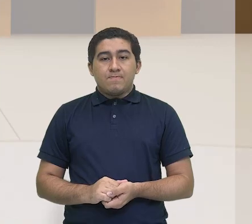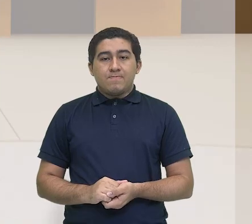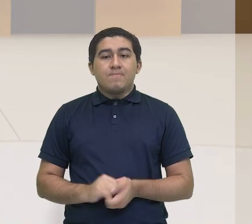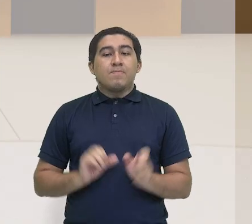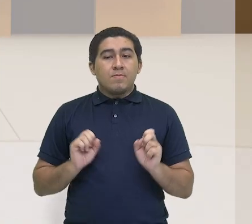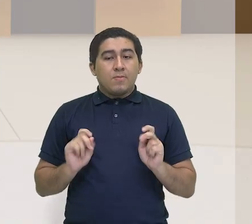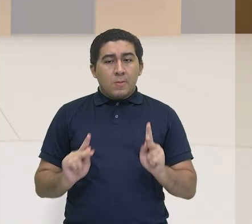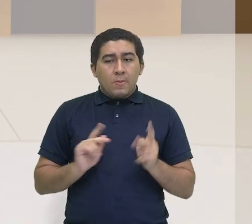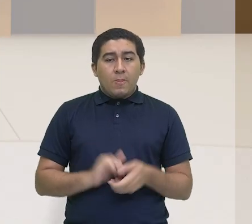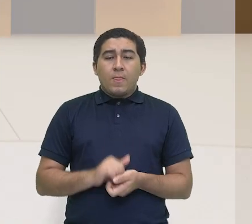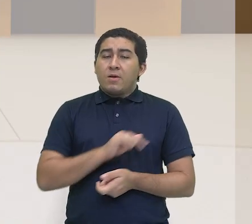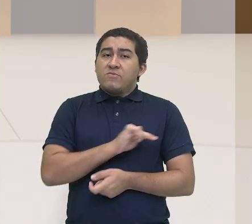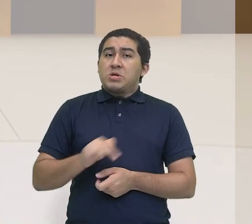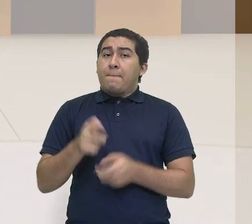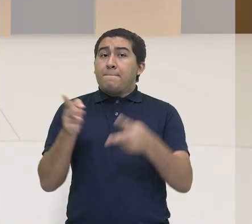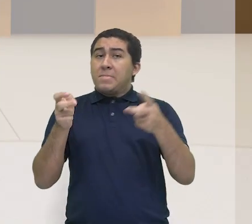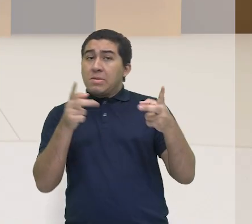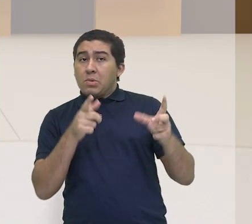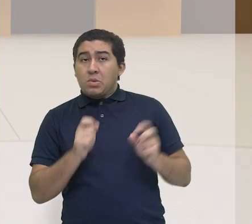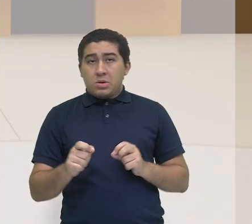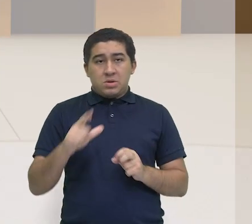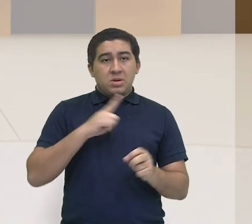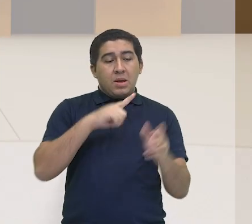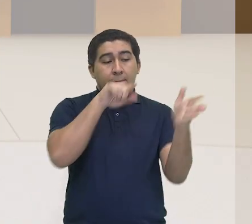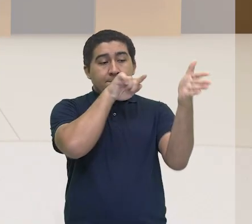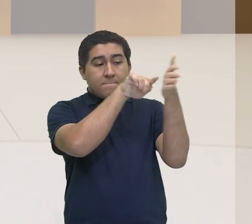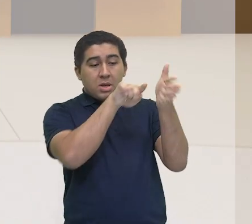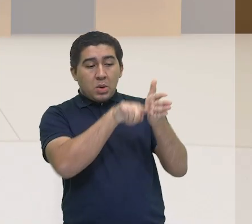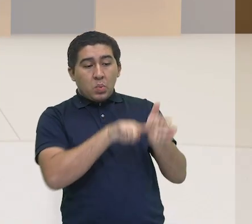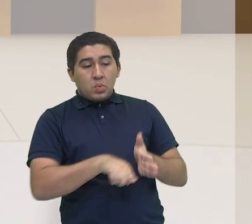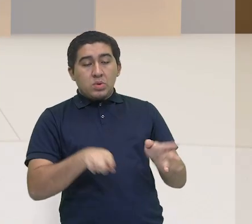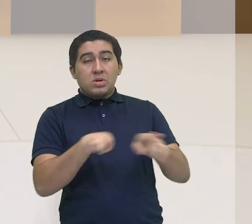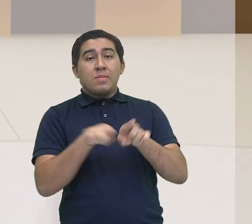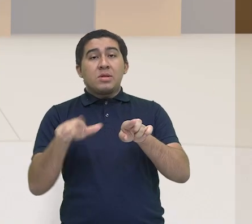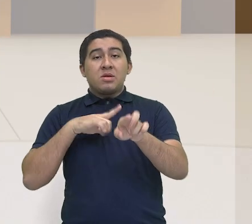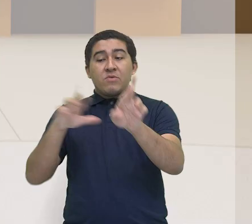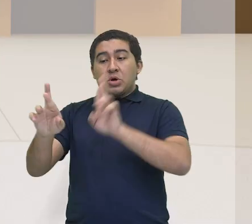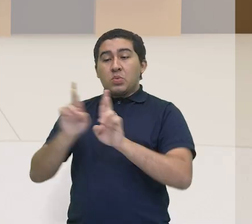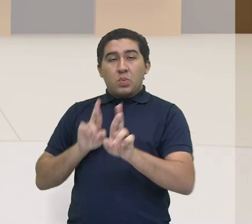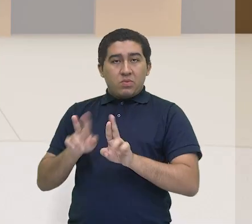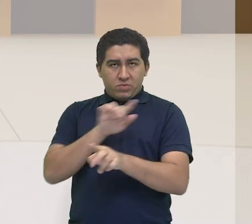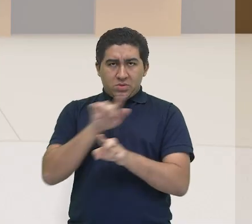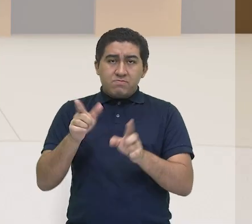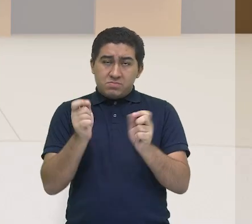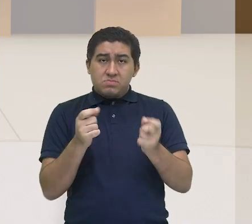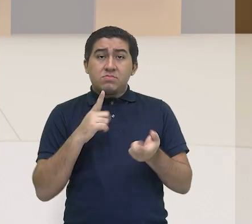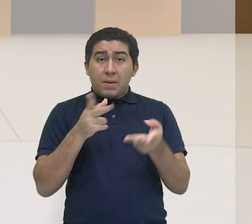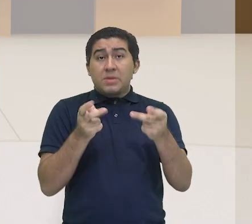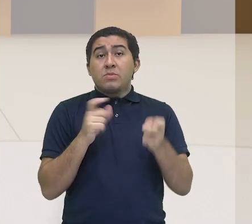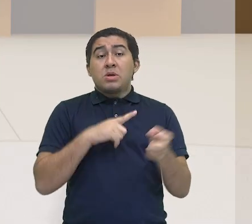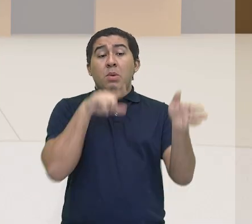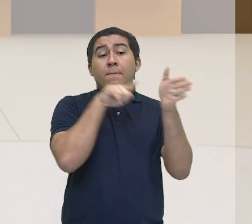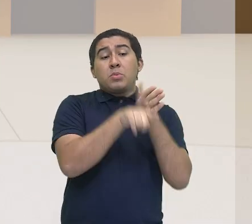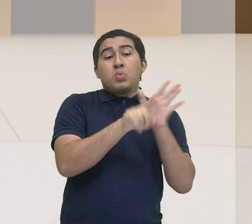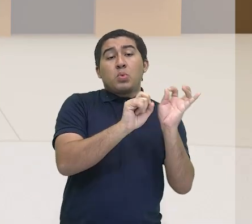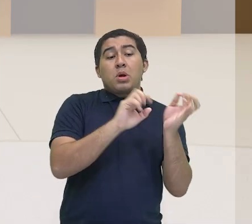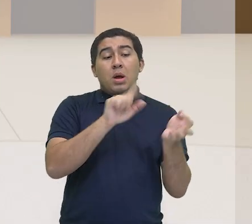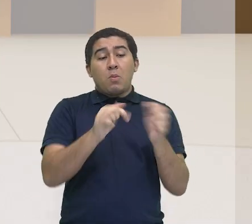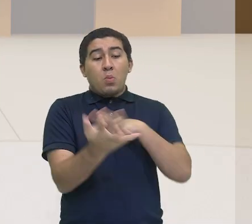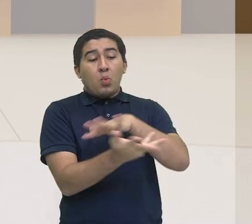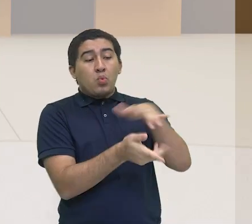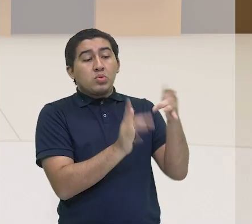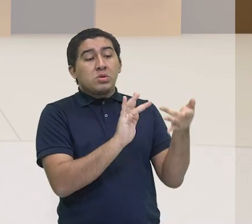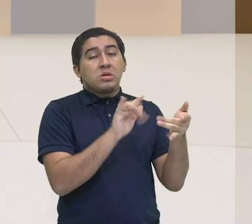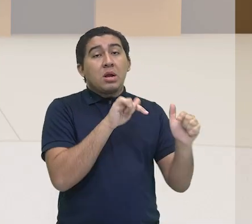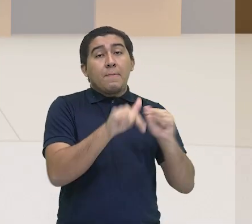Muito bem, vocês viram aí respostas, nós fizemos aí respostas, ou na verdade uma pergunta, né, o que é o mundo do trabalho, e houve